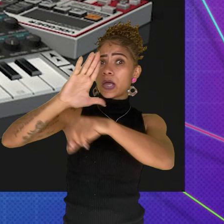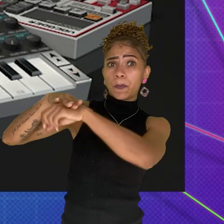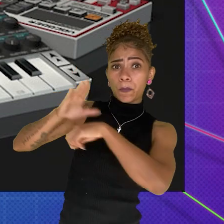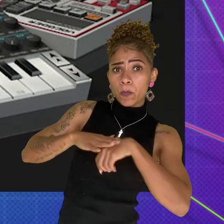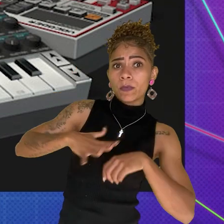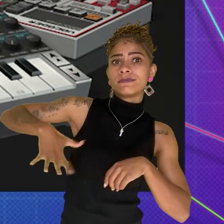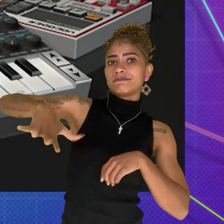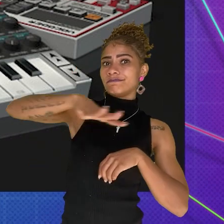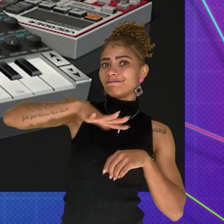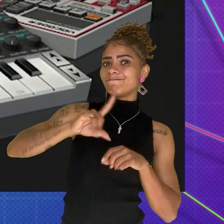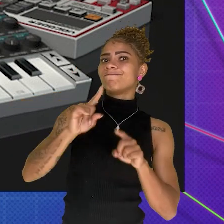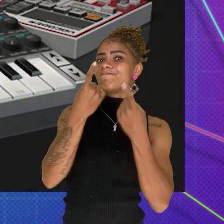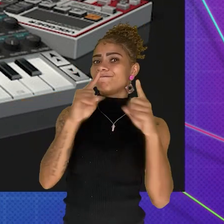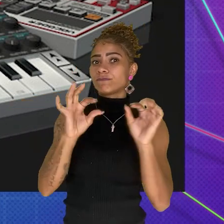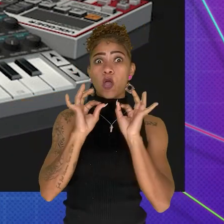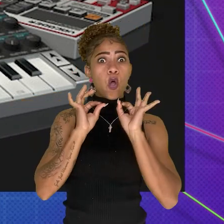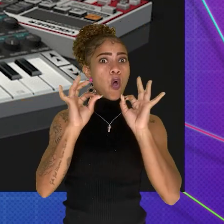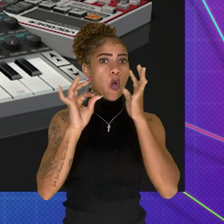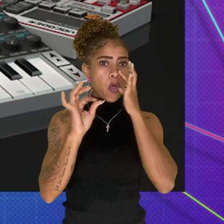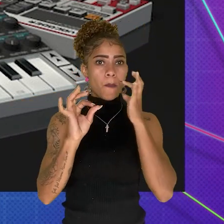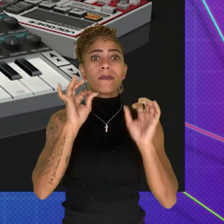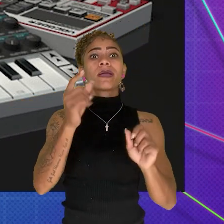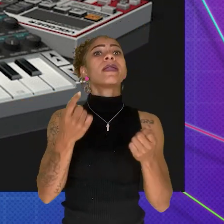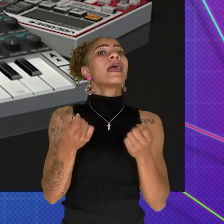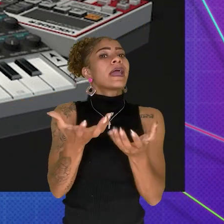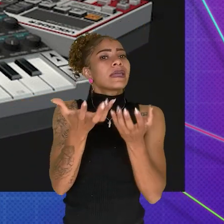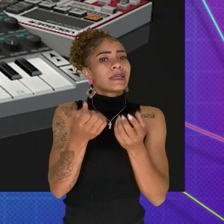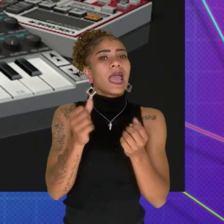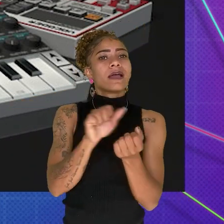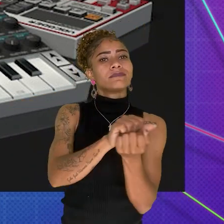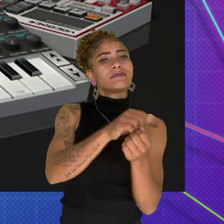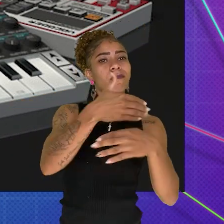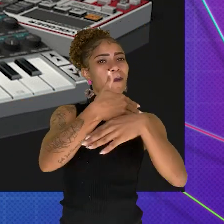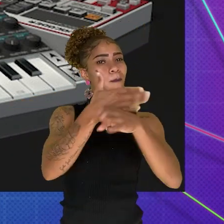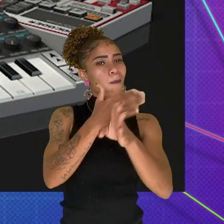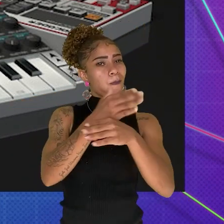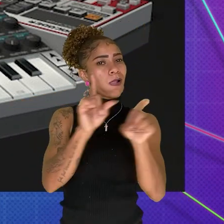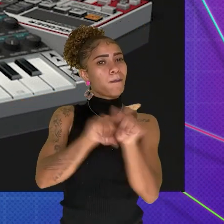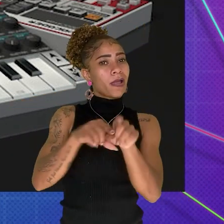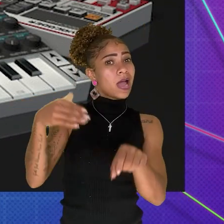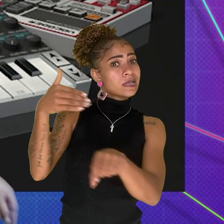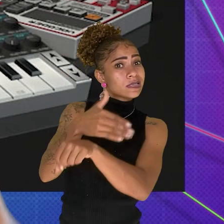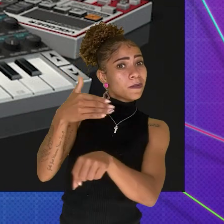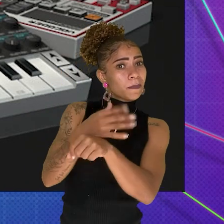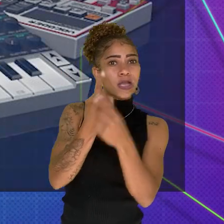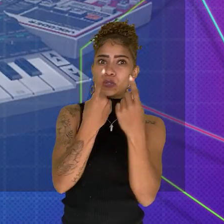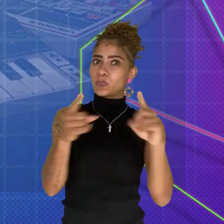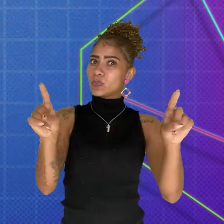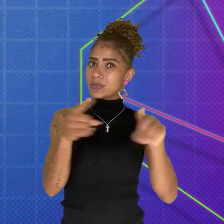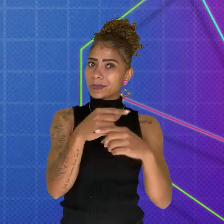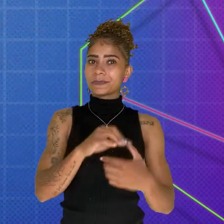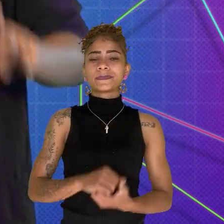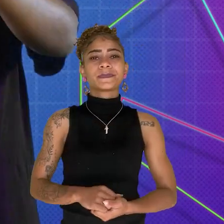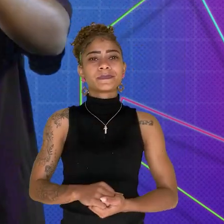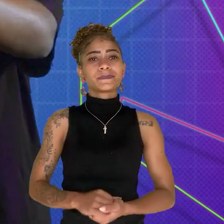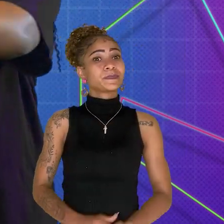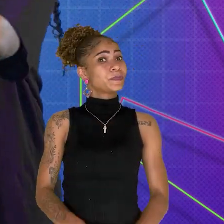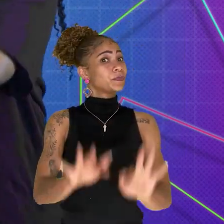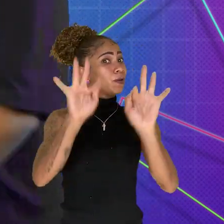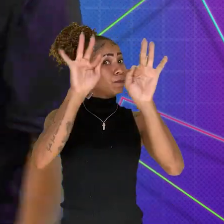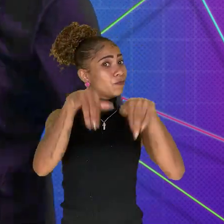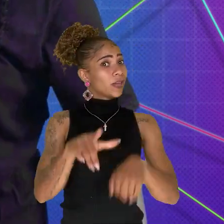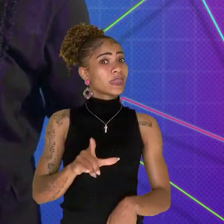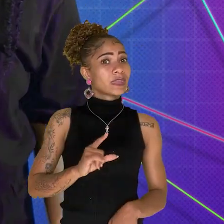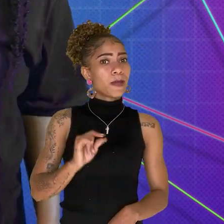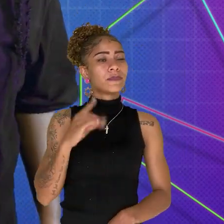ferramentas de edição de som. É uma ótima opção para aqueles que procuram flexibilidade e acessibilidade em sua produção musical. Por